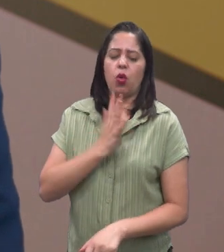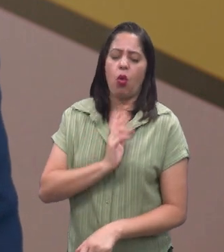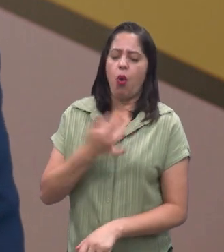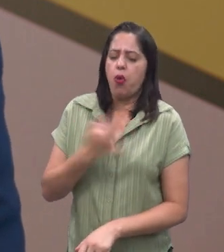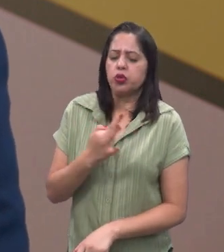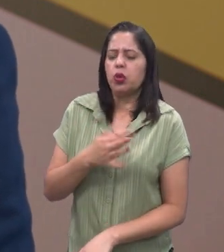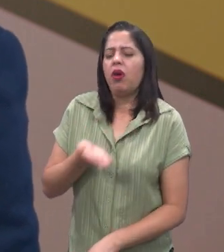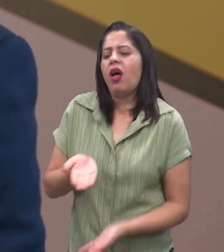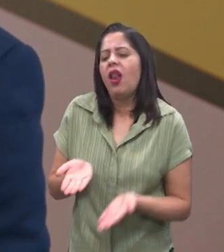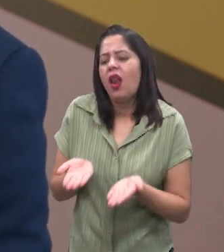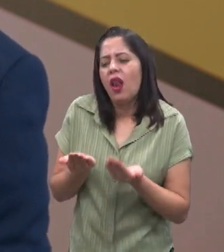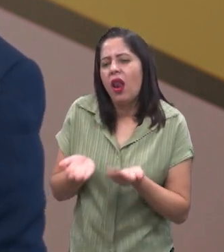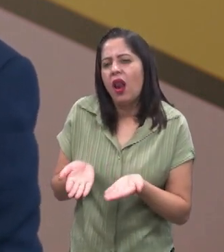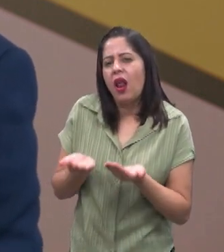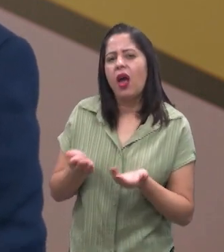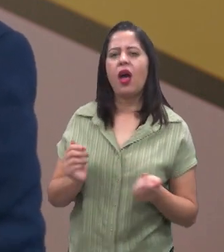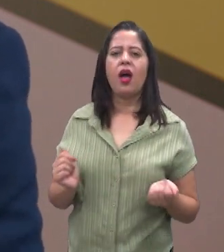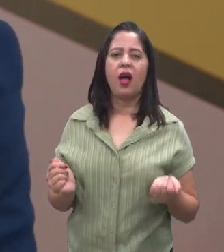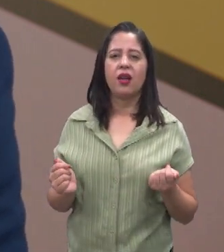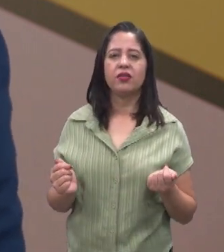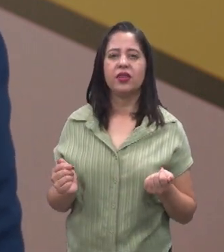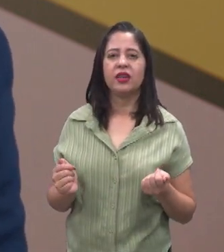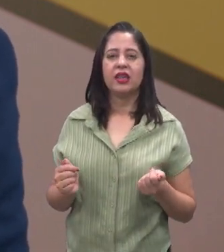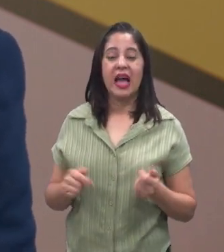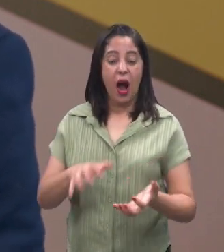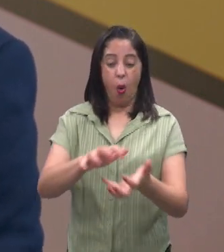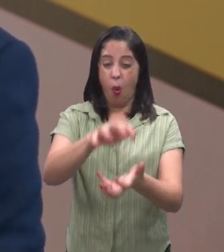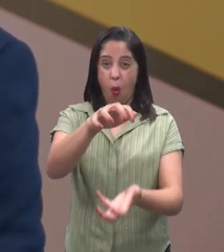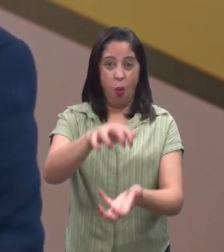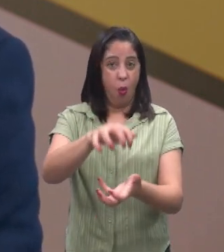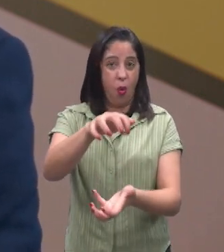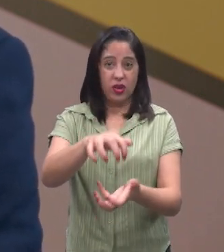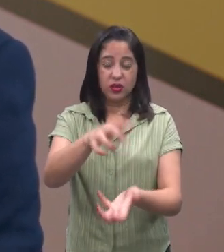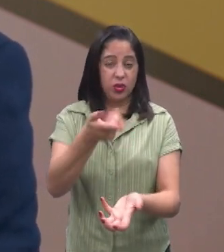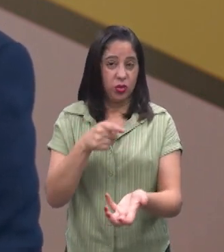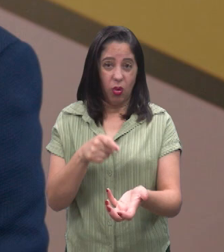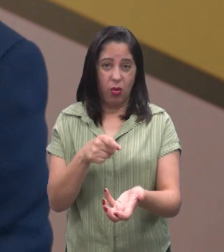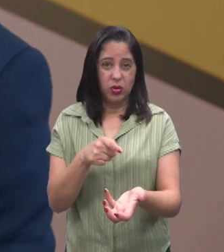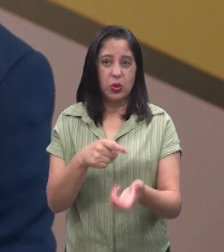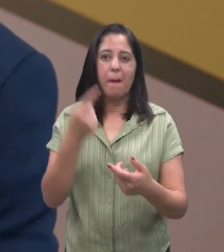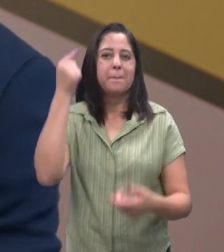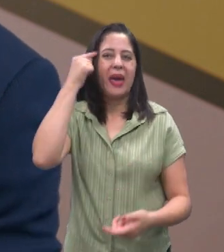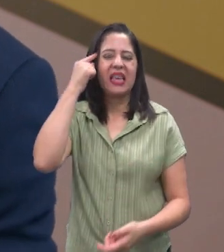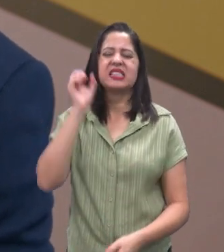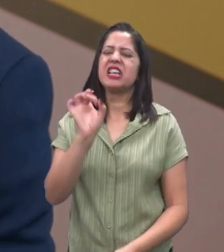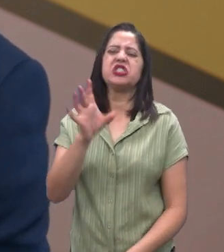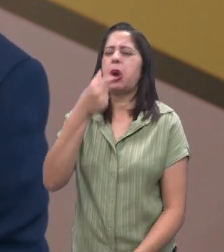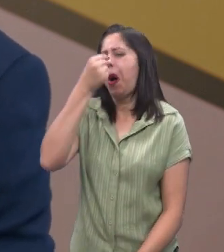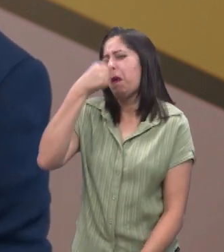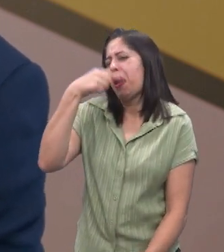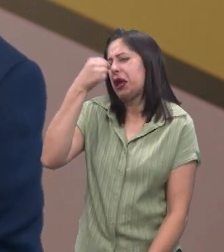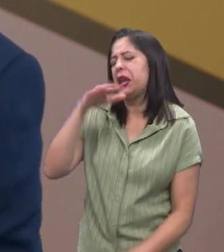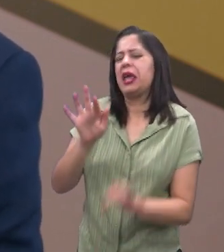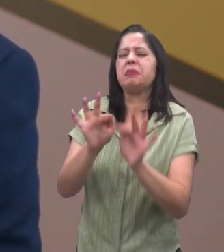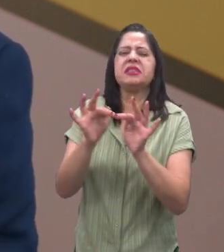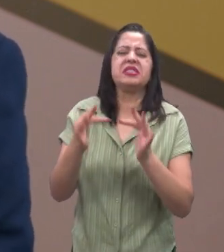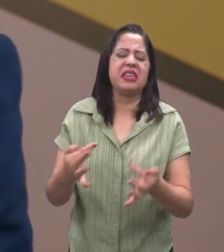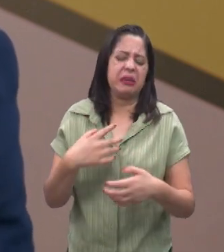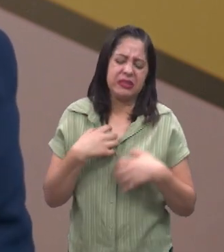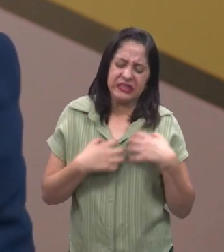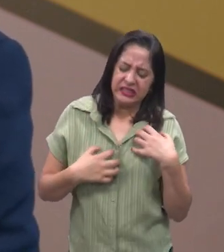menos difusa, às vezes um sintoma, o idoso principalmente, né? Às vezes ele acha que está gripado, e